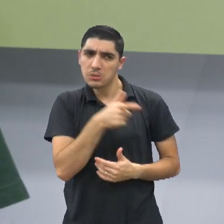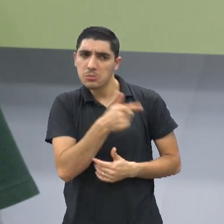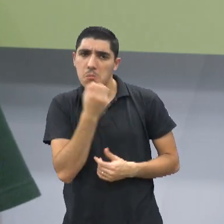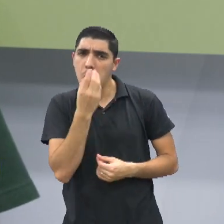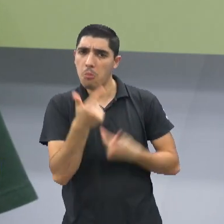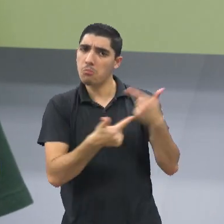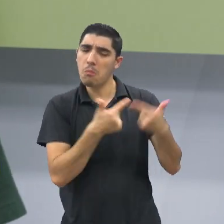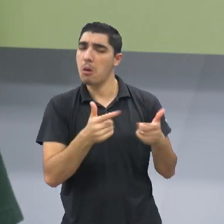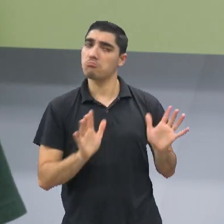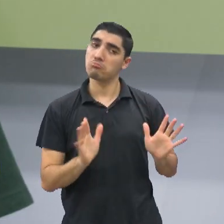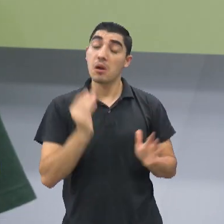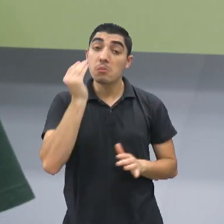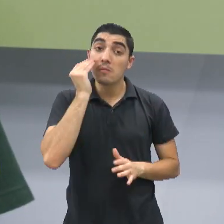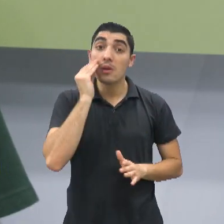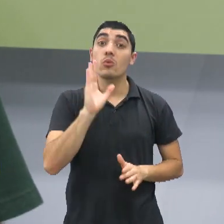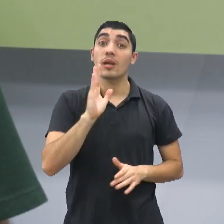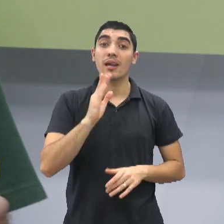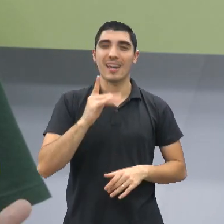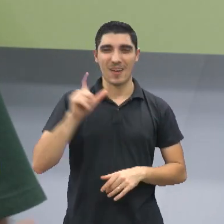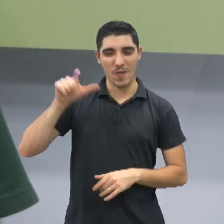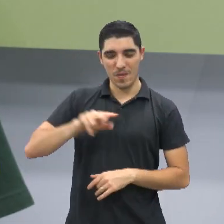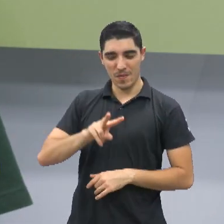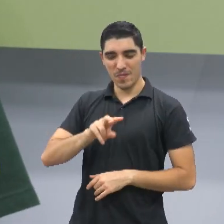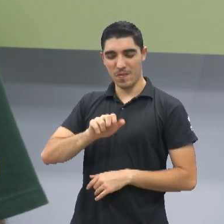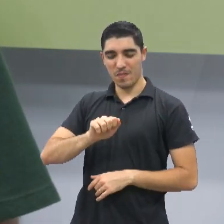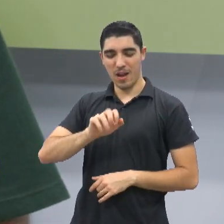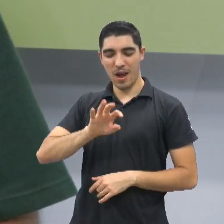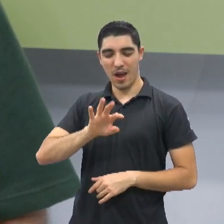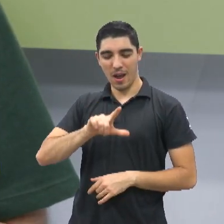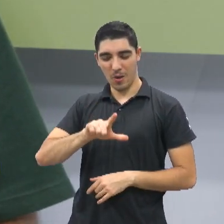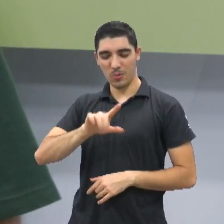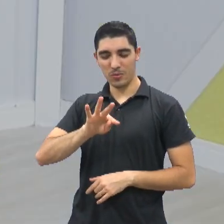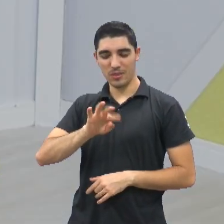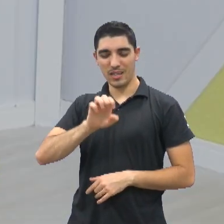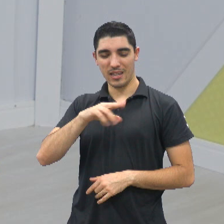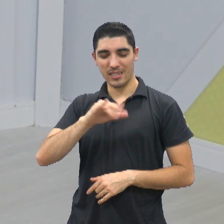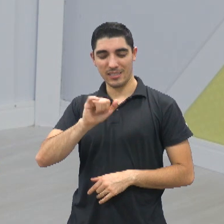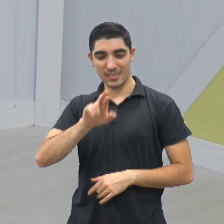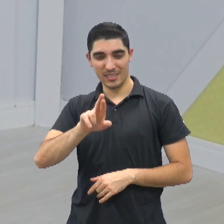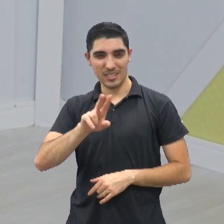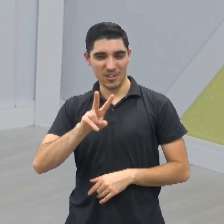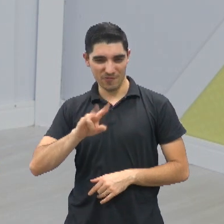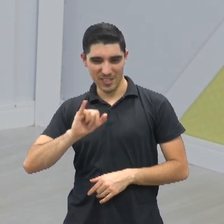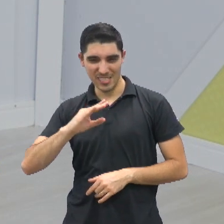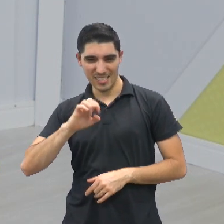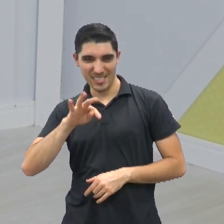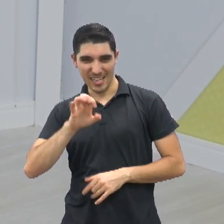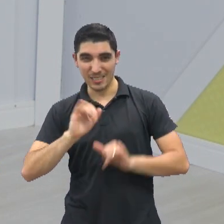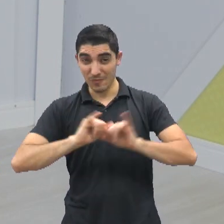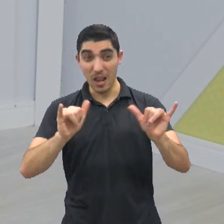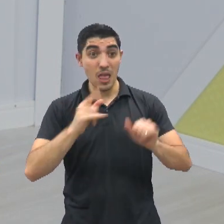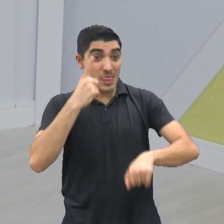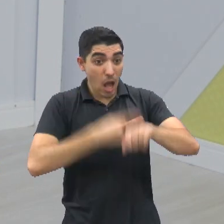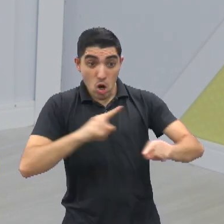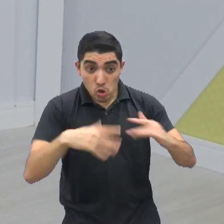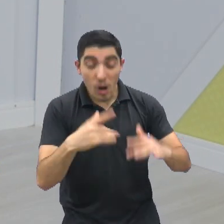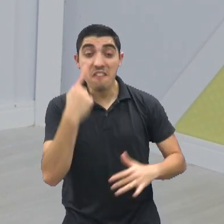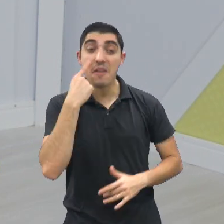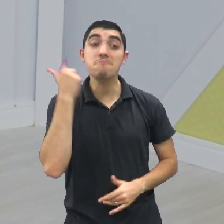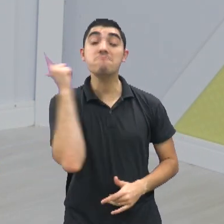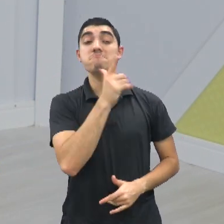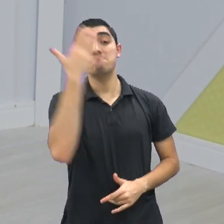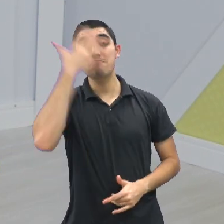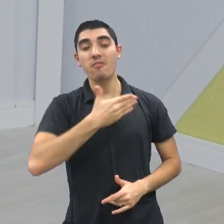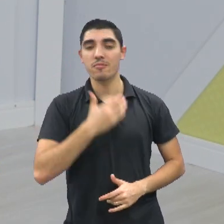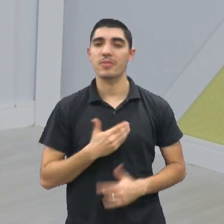tem que ver quando como diria volt Vicente quando o melão rolar já são outros 500 né Pois é e na na entrevista eu não sei se foi no ar ou